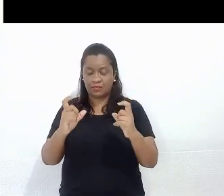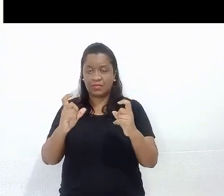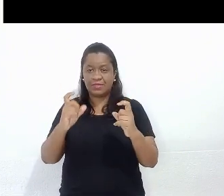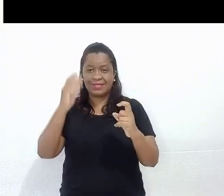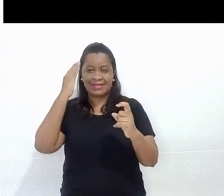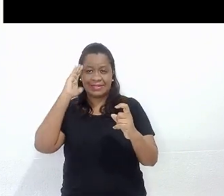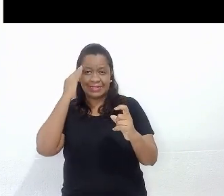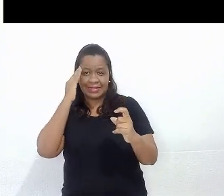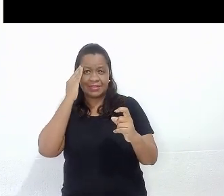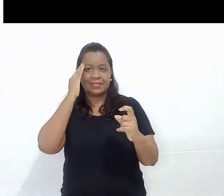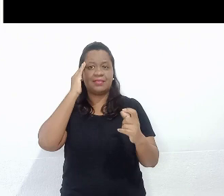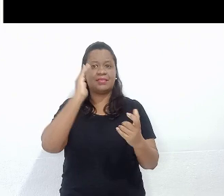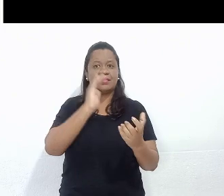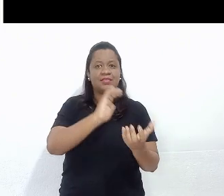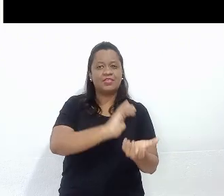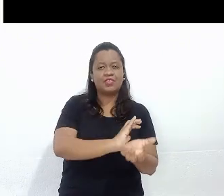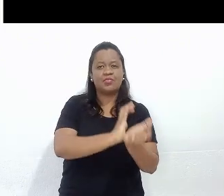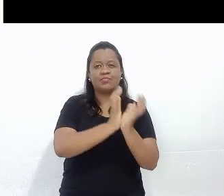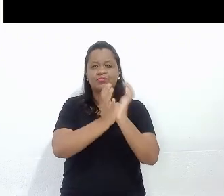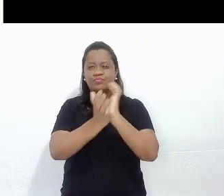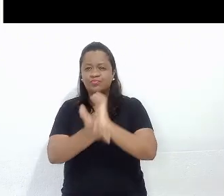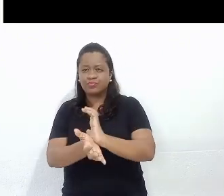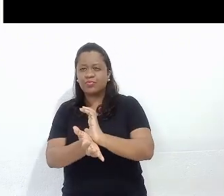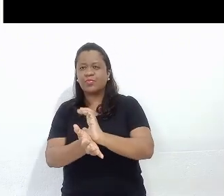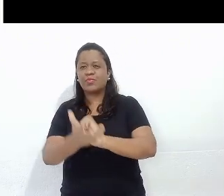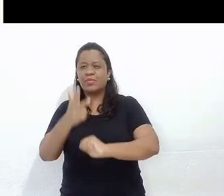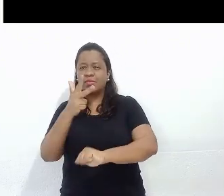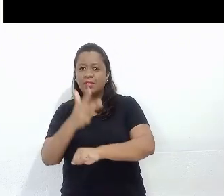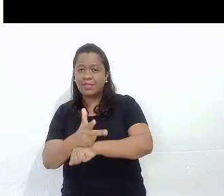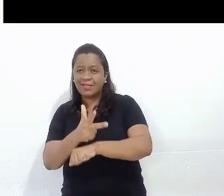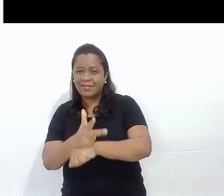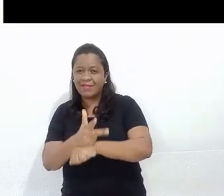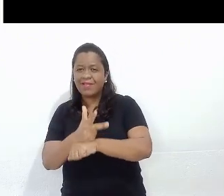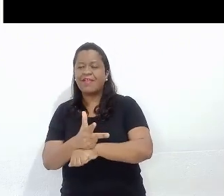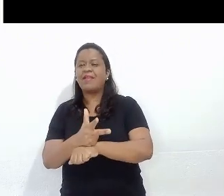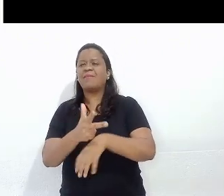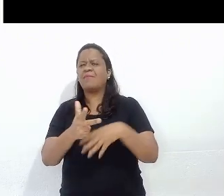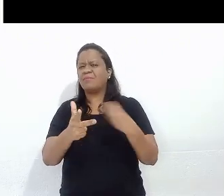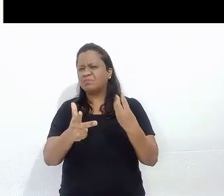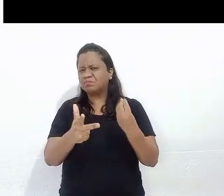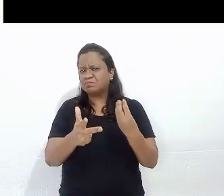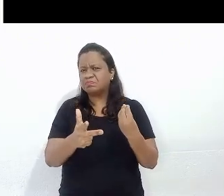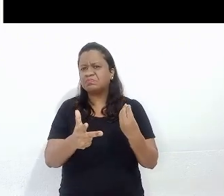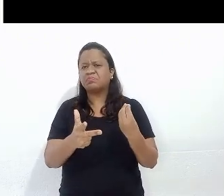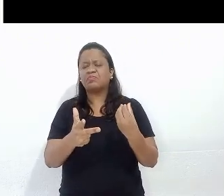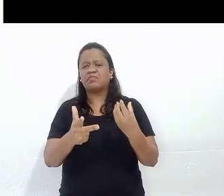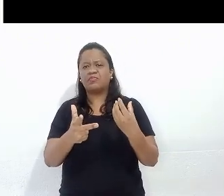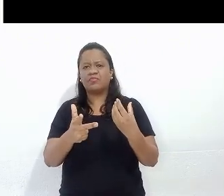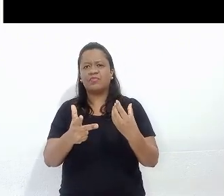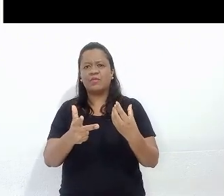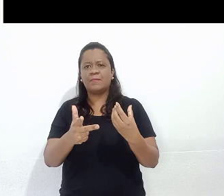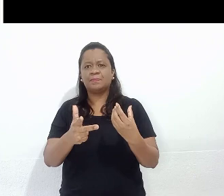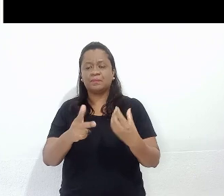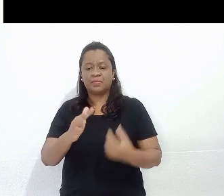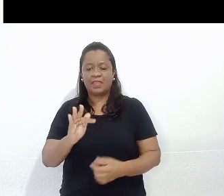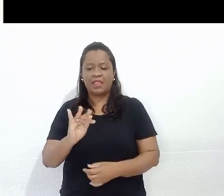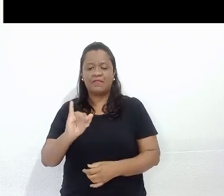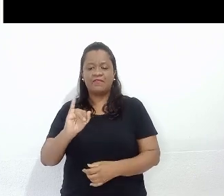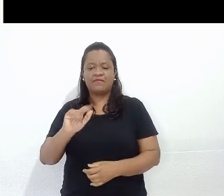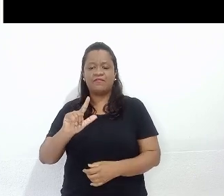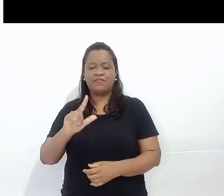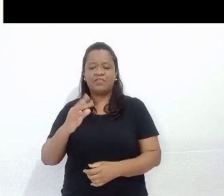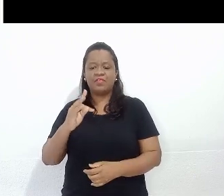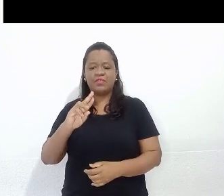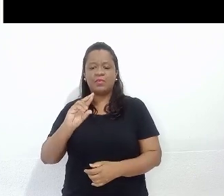equipamento, que entende de câmera pra caramba, que entende de filtros, que entende de luz, que entende